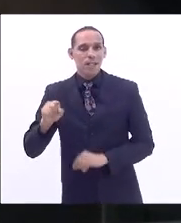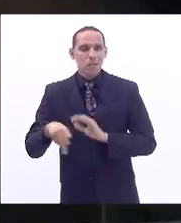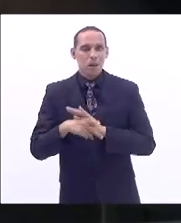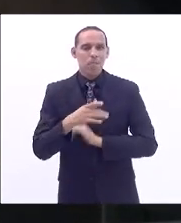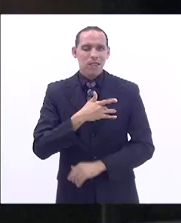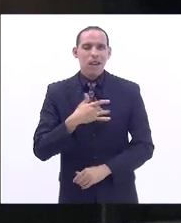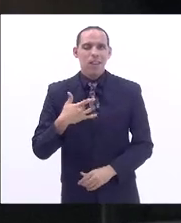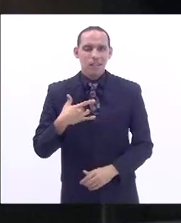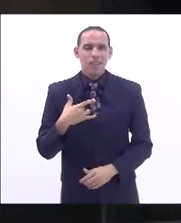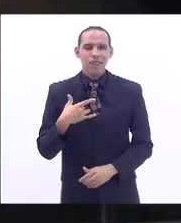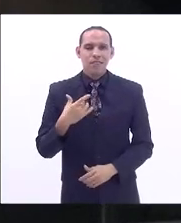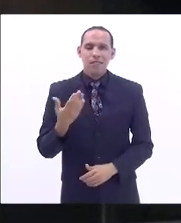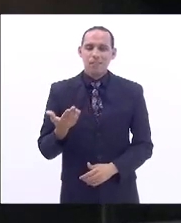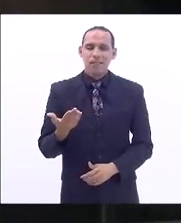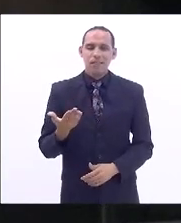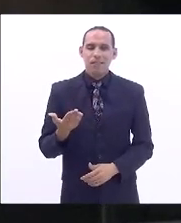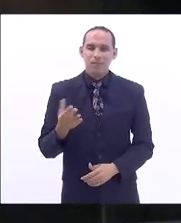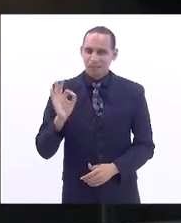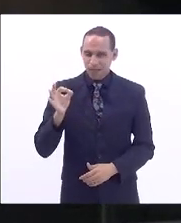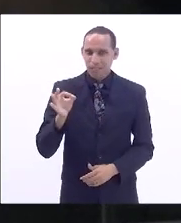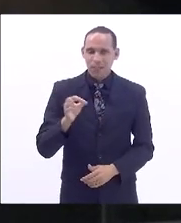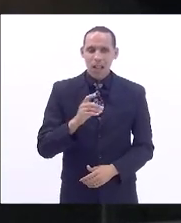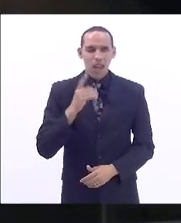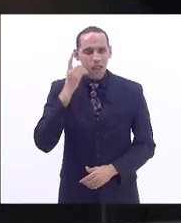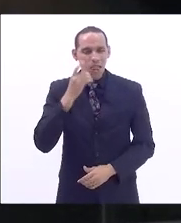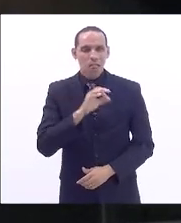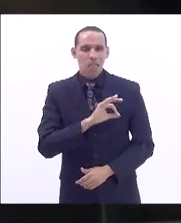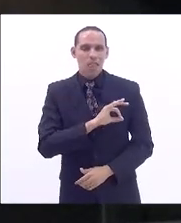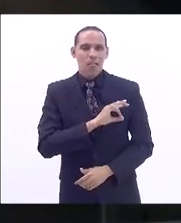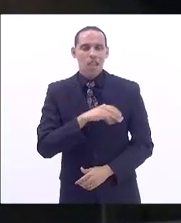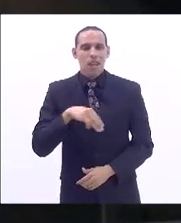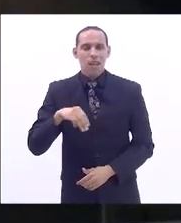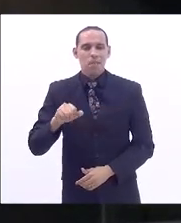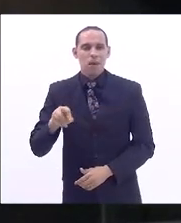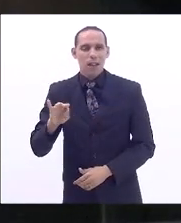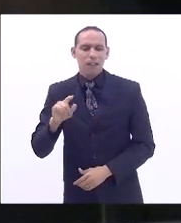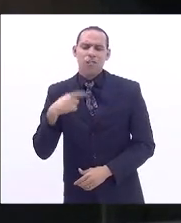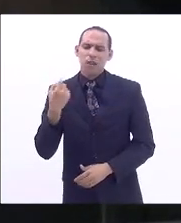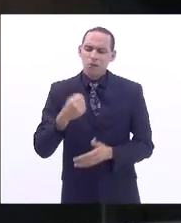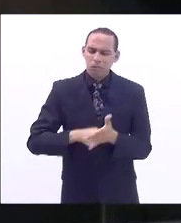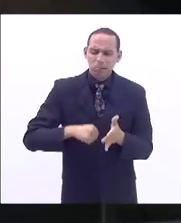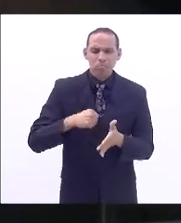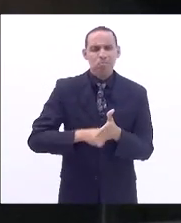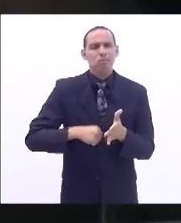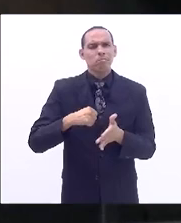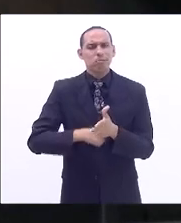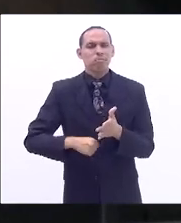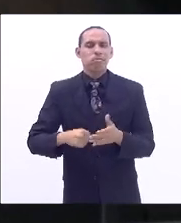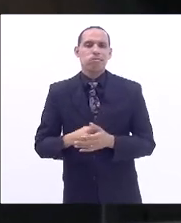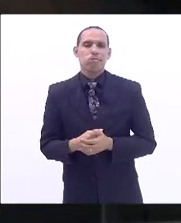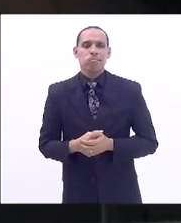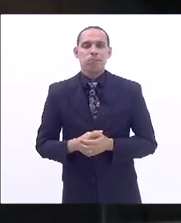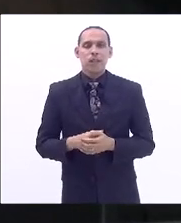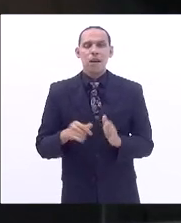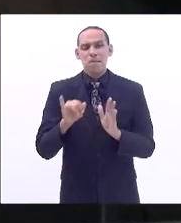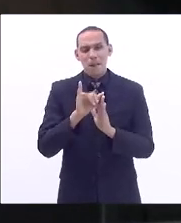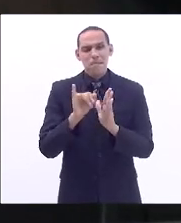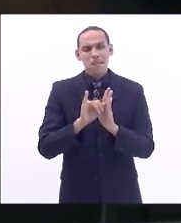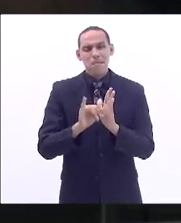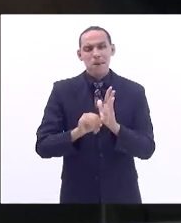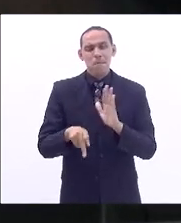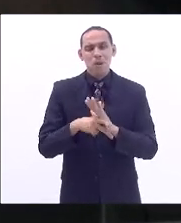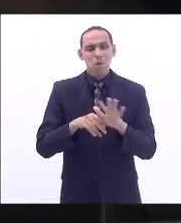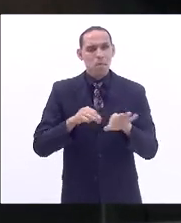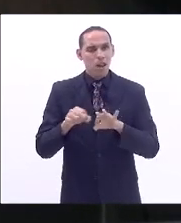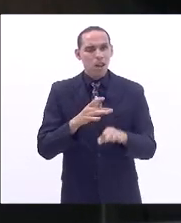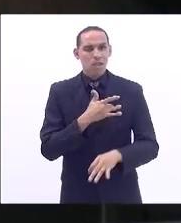né mesmo mata deputada Marta a gente ainda tá brigando ainda tá questionando ainda tem itens do plano